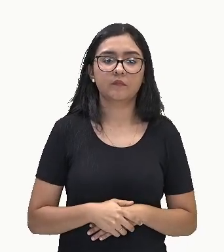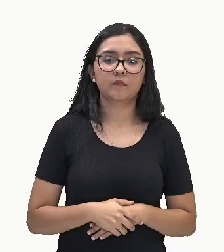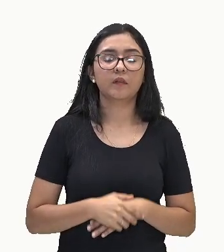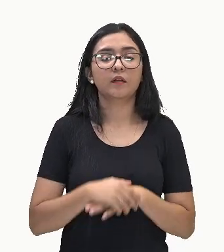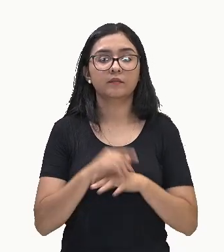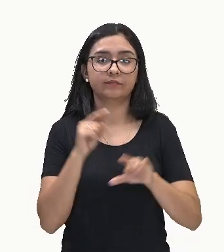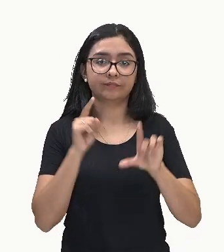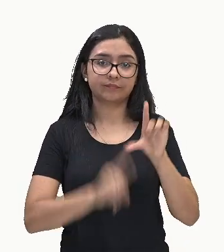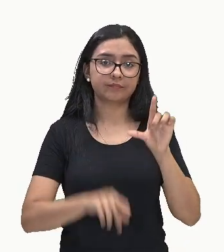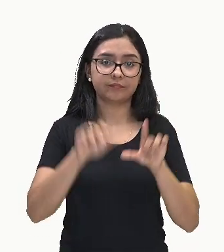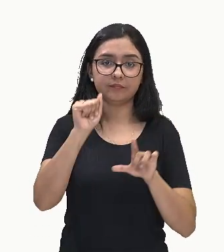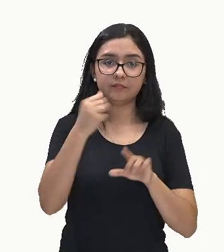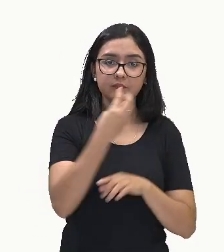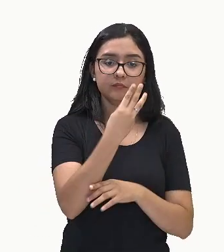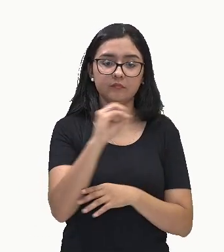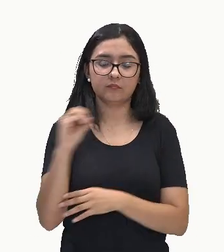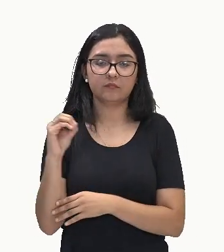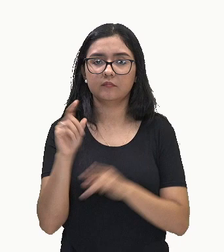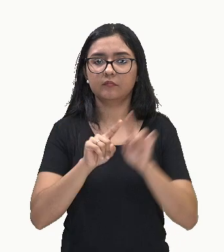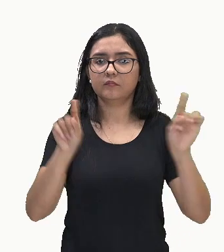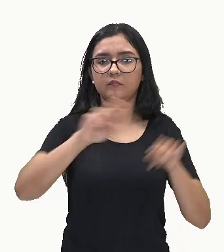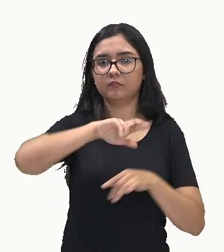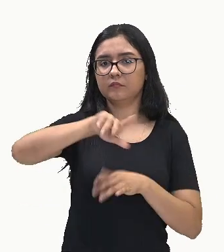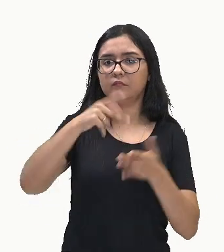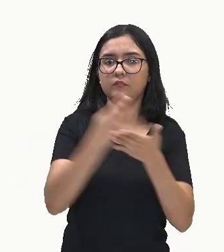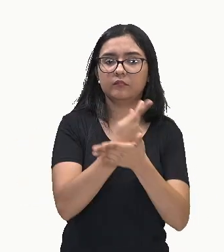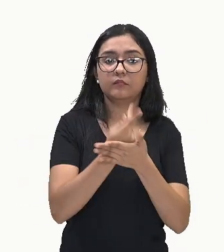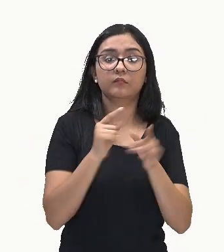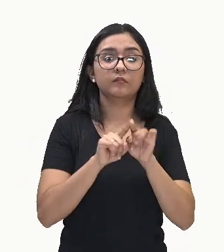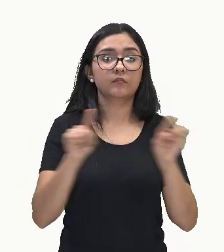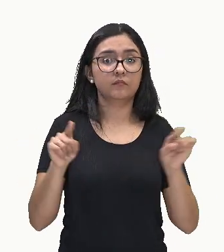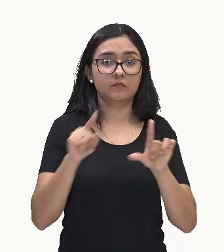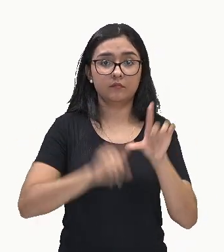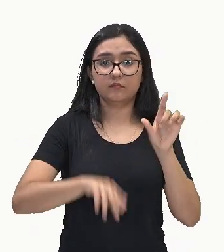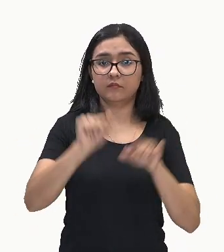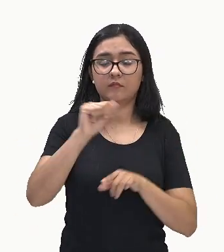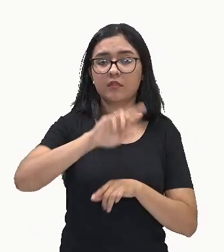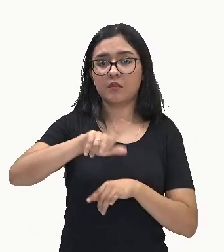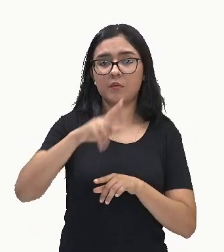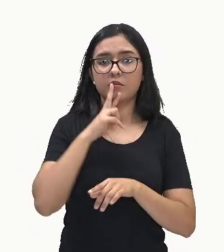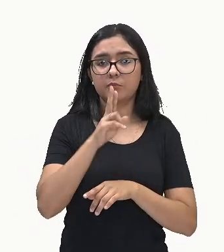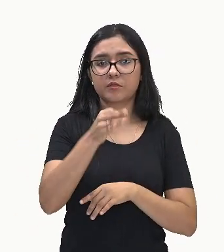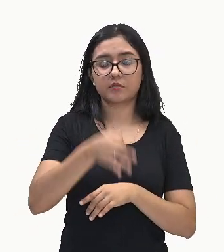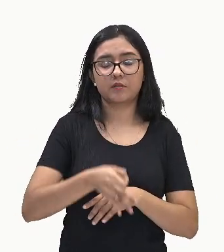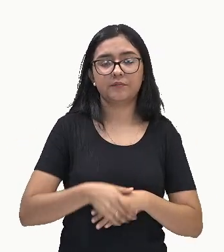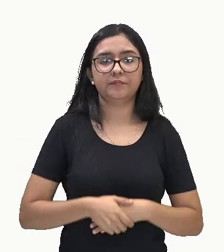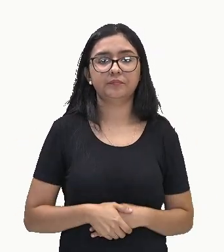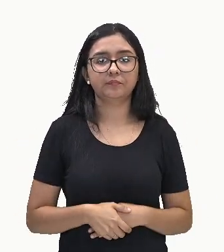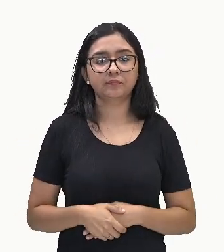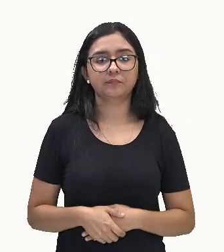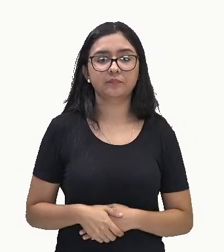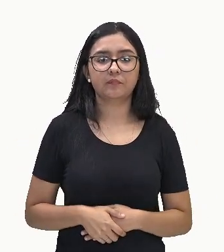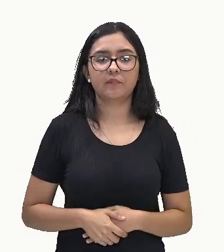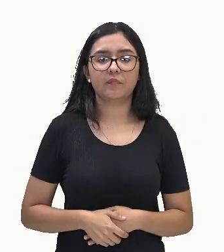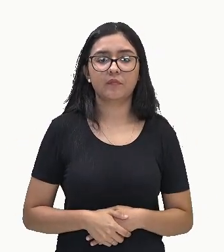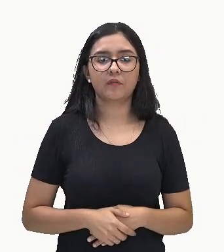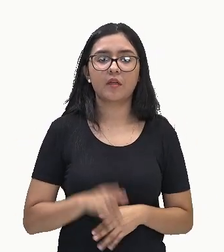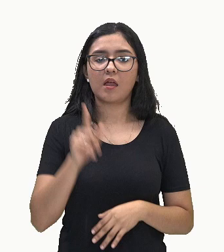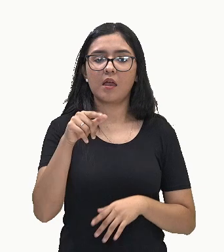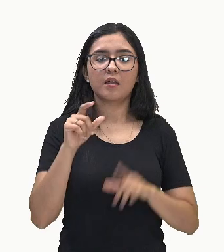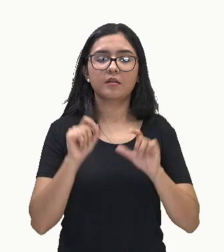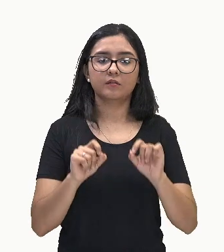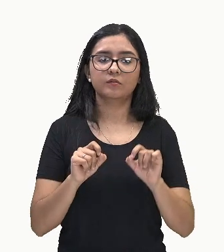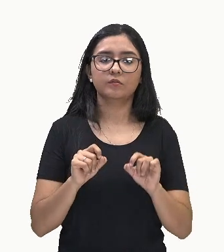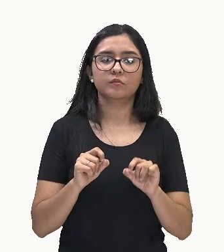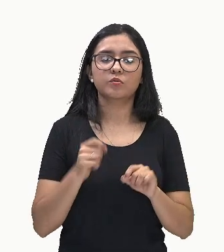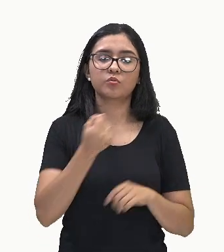alternativa a E no entanto a alternativa a não é a resposta correta né Ela é apenas